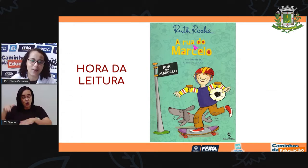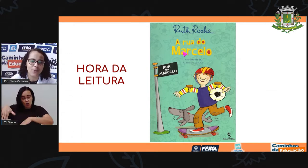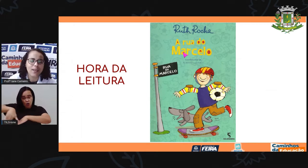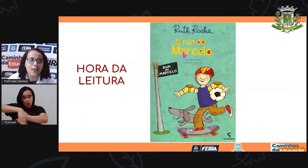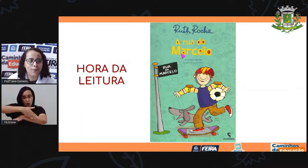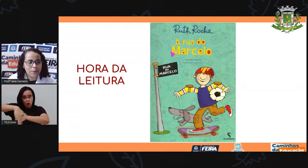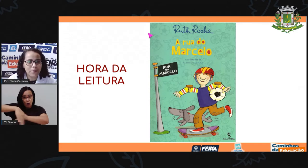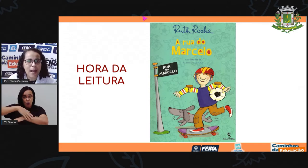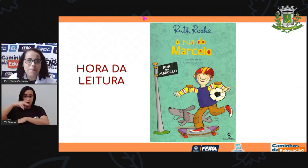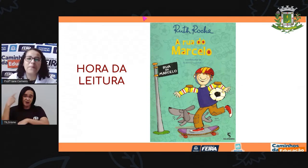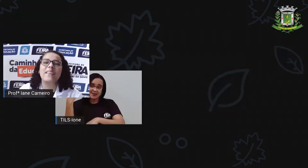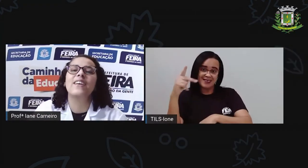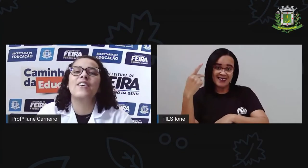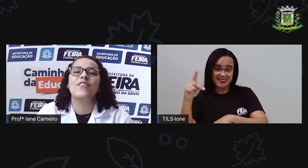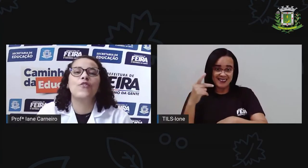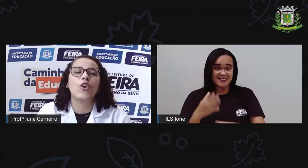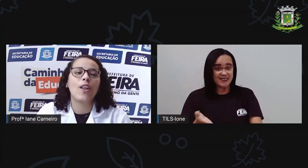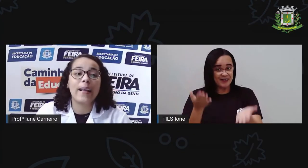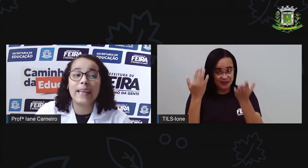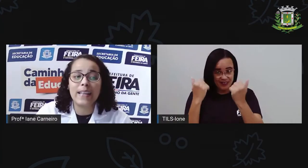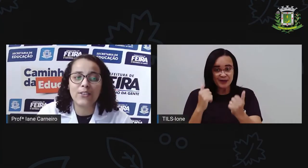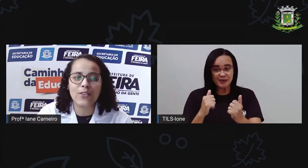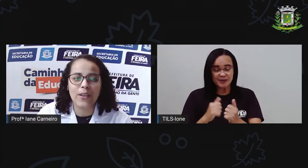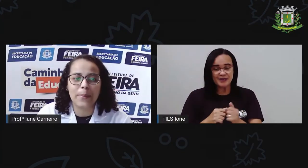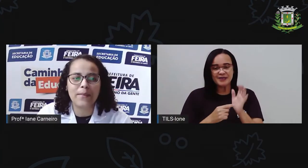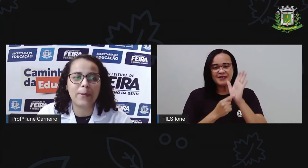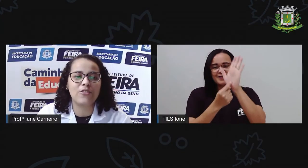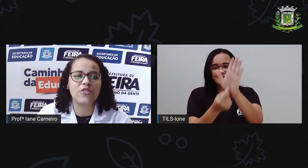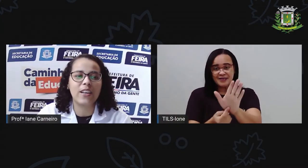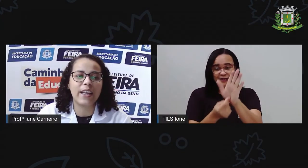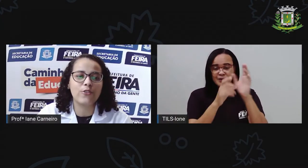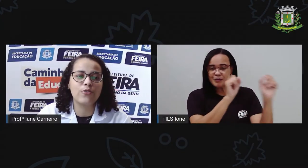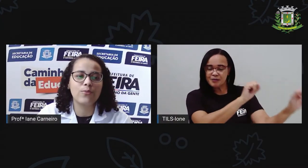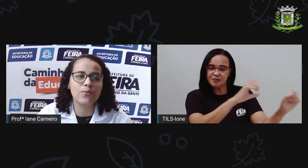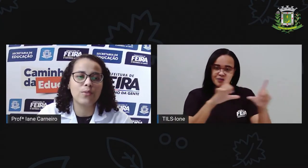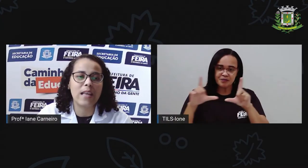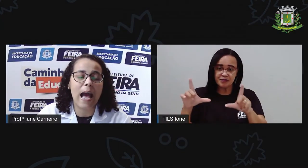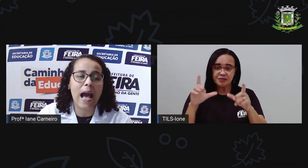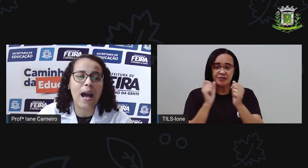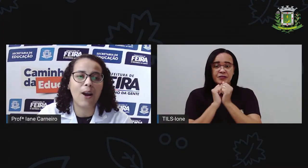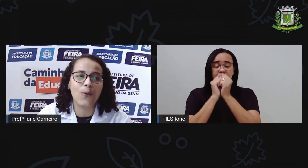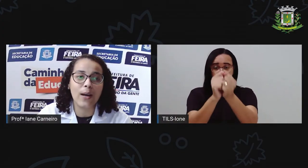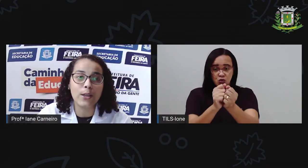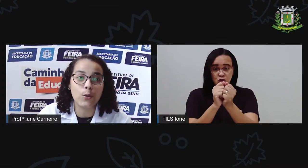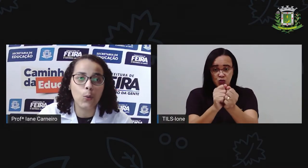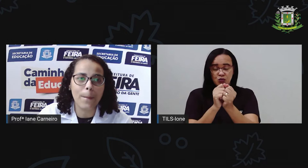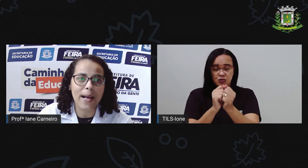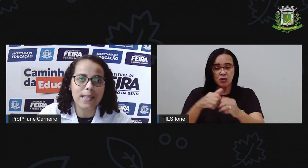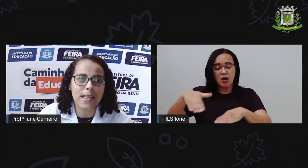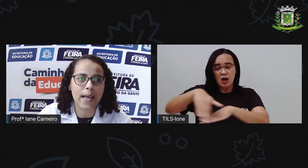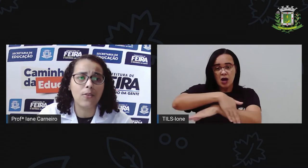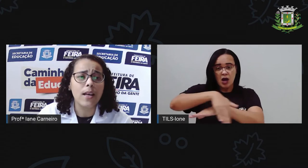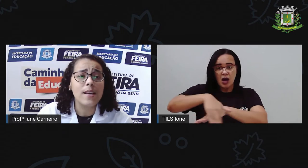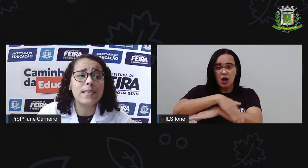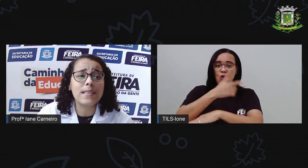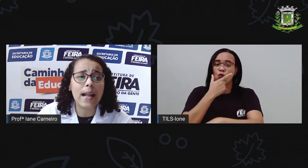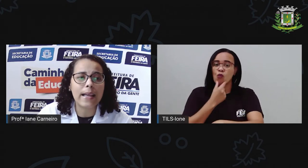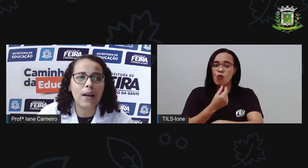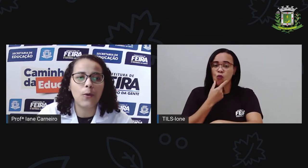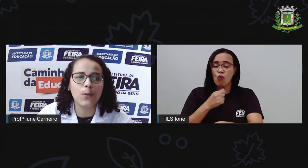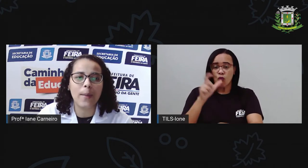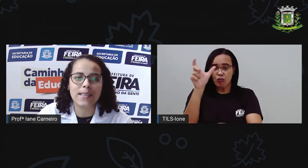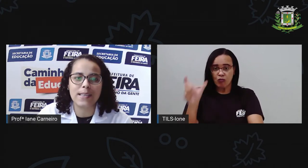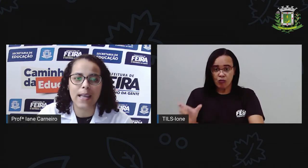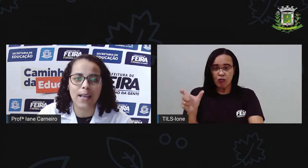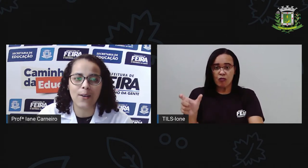Marcelo. Vamos lá? Vou colocar aqui na história pra gente ler juntos. A Rua do Marcelo. Será